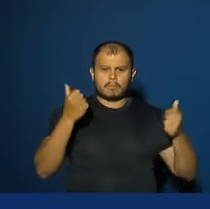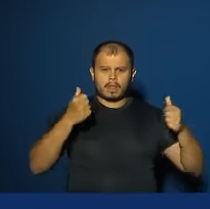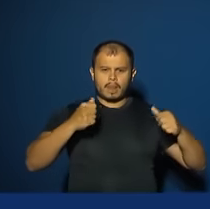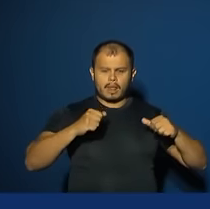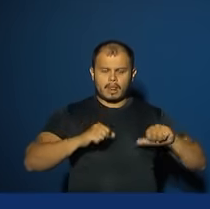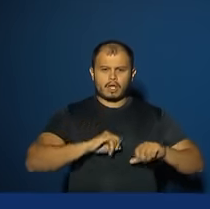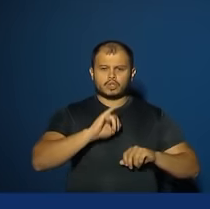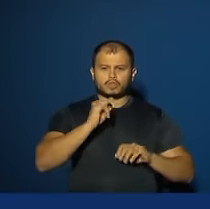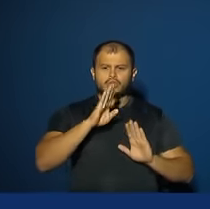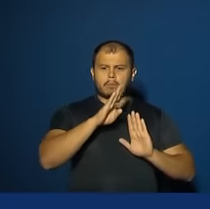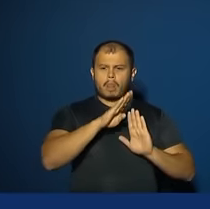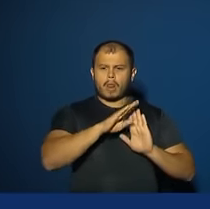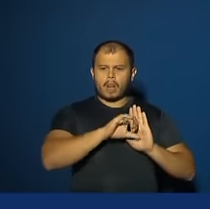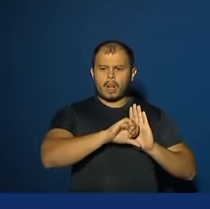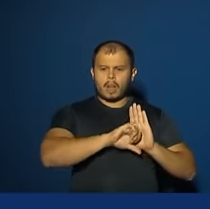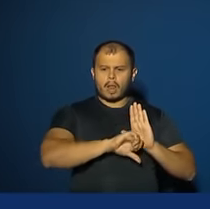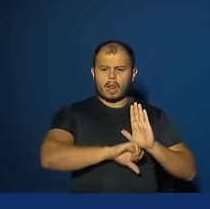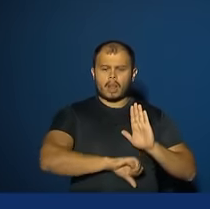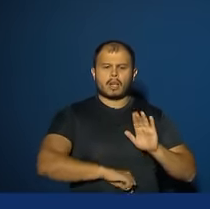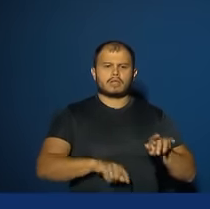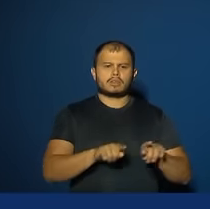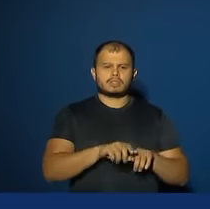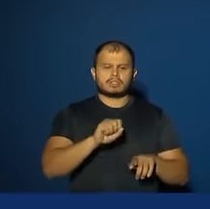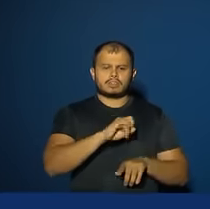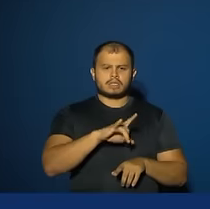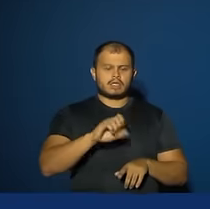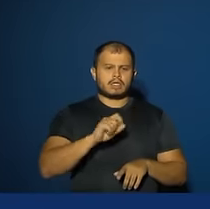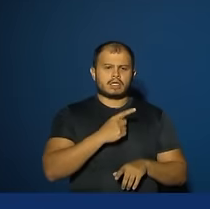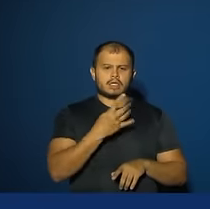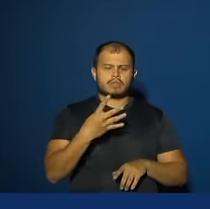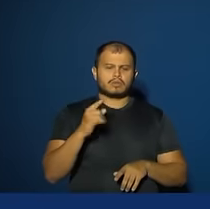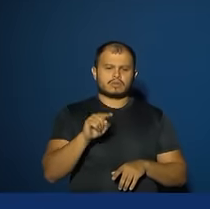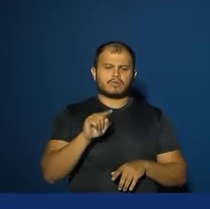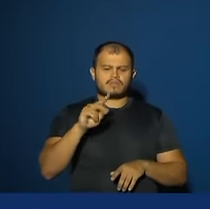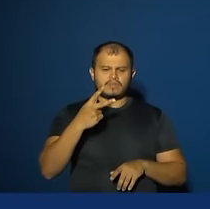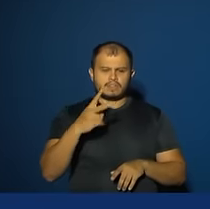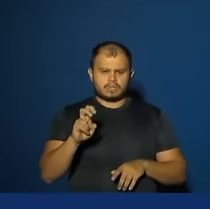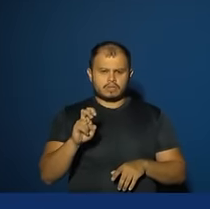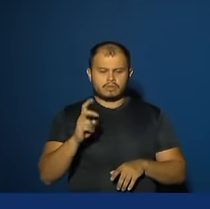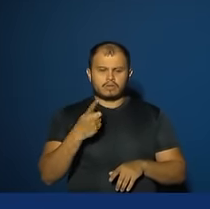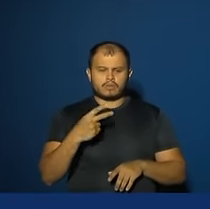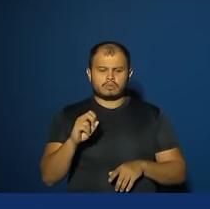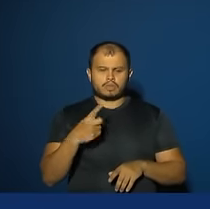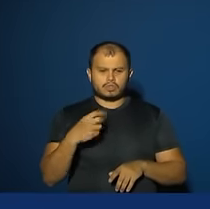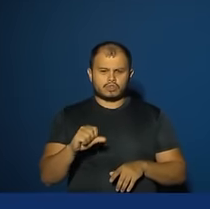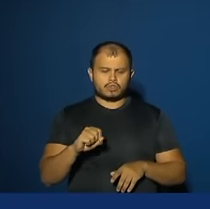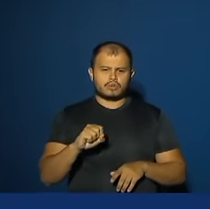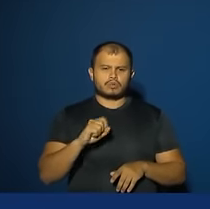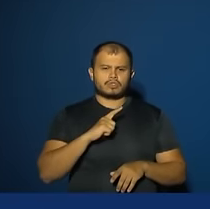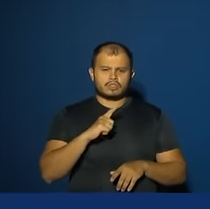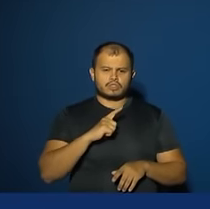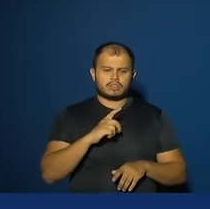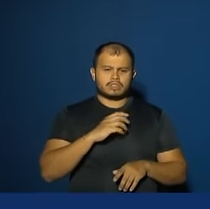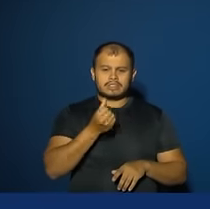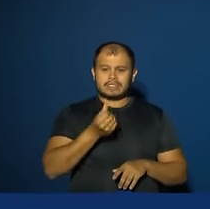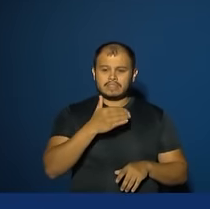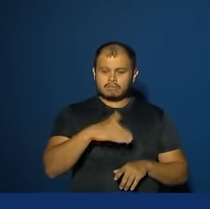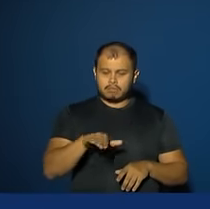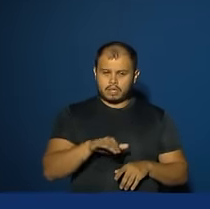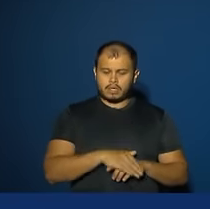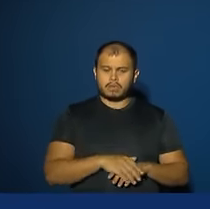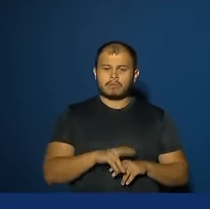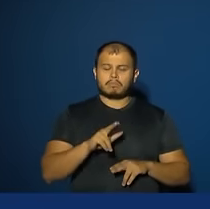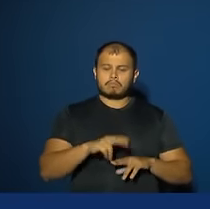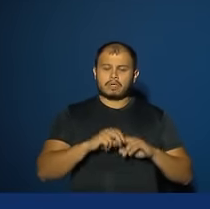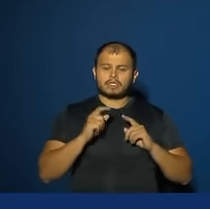de juros muito grande, em maio de 2016 a Selic era 14,25, a gente terminou 2018 o governo Temer com a Selic 6,5, mas